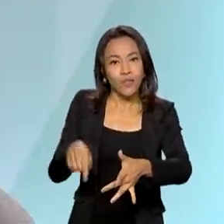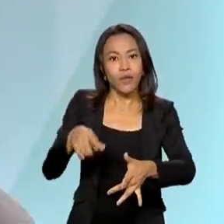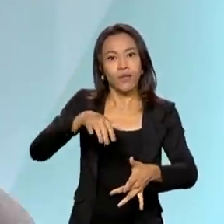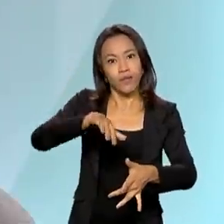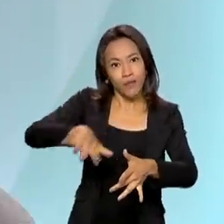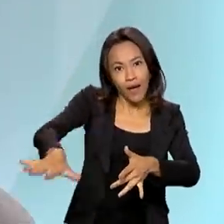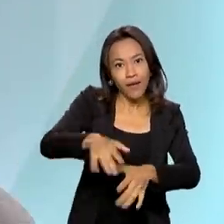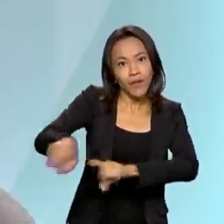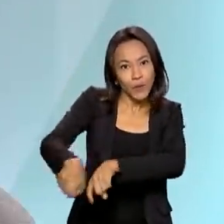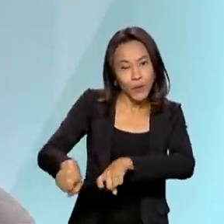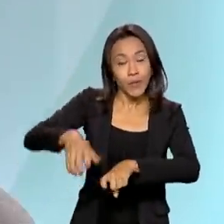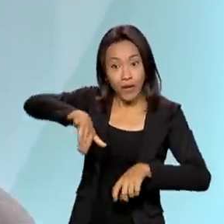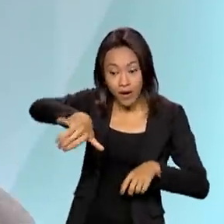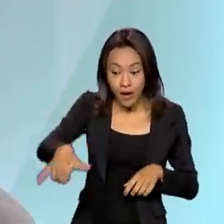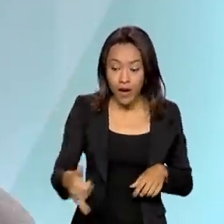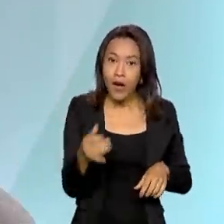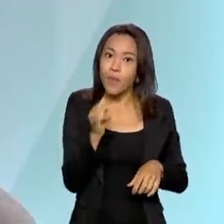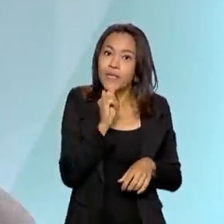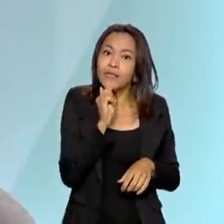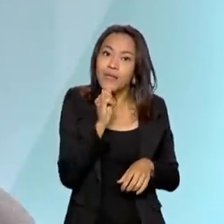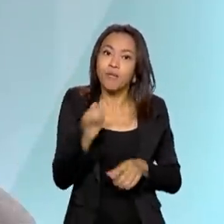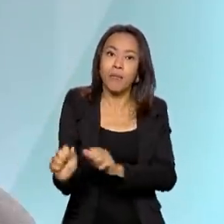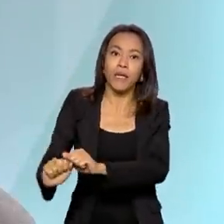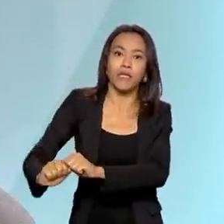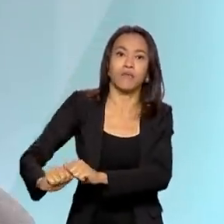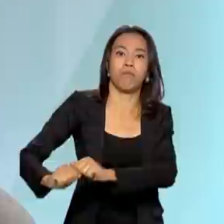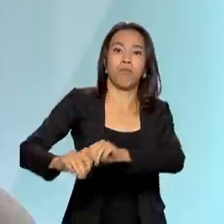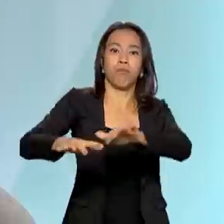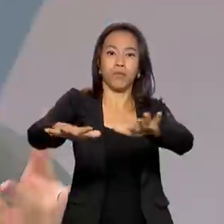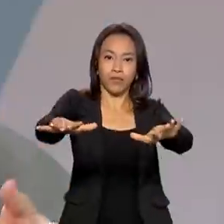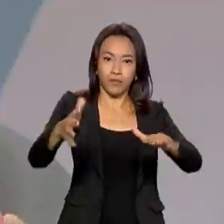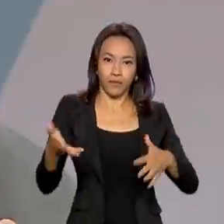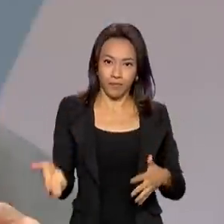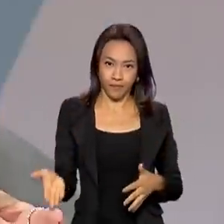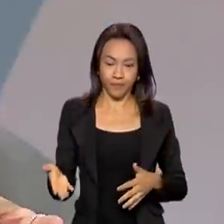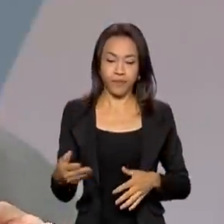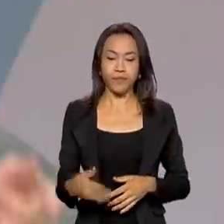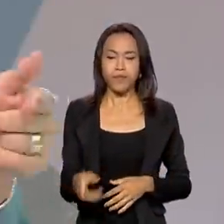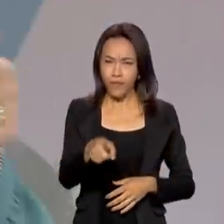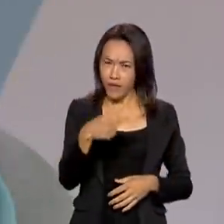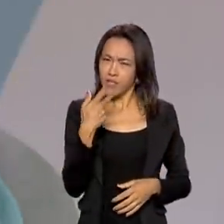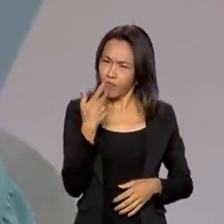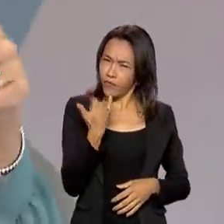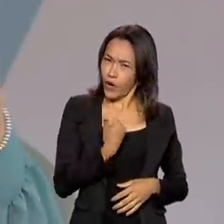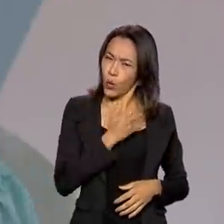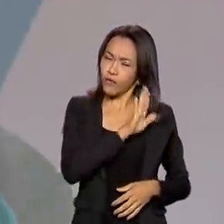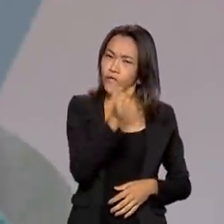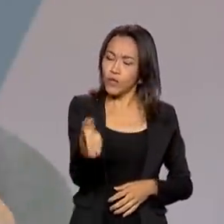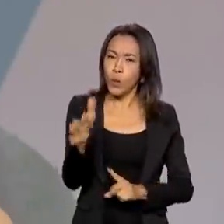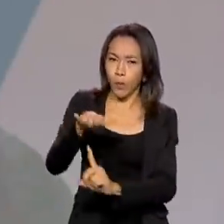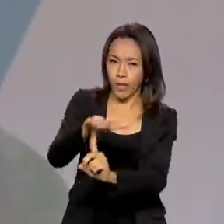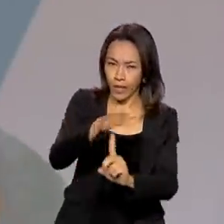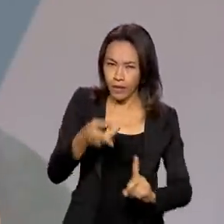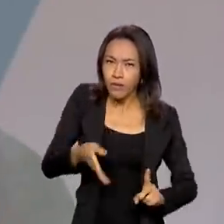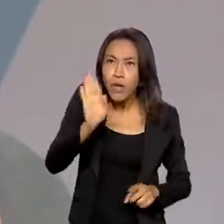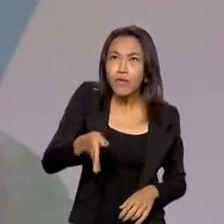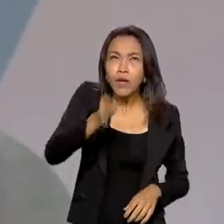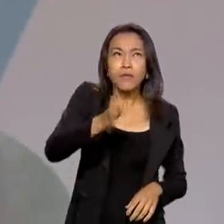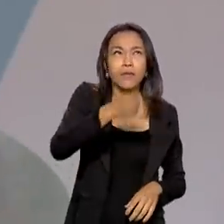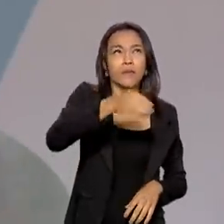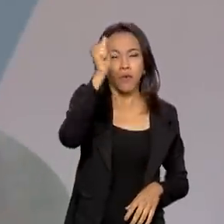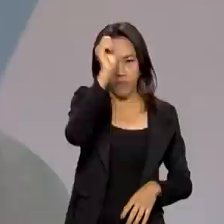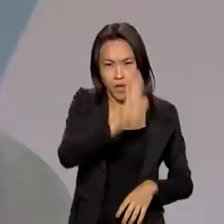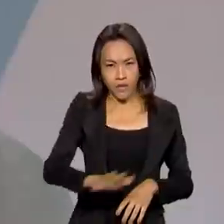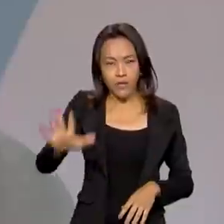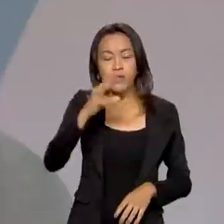exemplo de expansão agrícola, ao mesmo tempo redução de emissões. O senhor falou que visitou o Paraná, mas o senhor tem rodado o Brasil aí, o senhor está